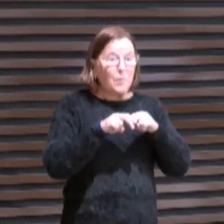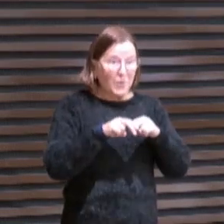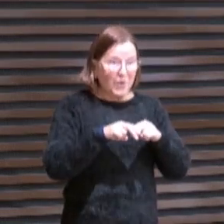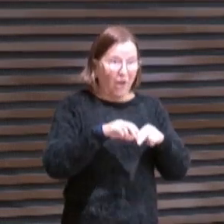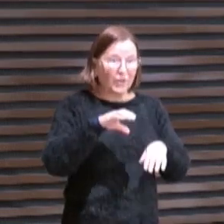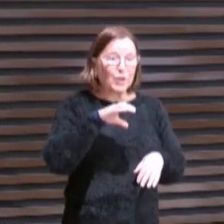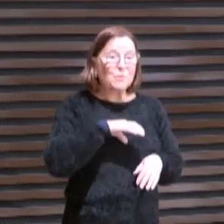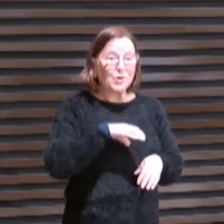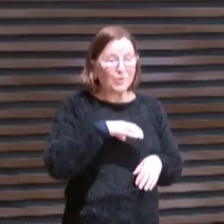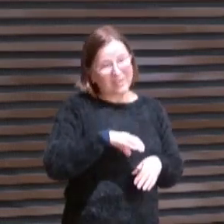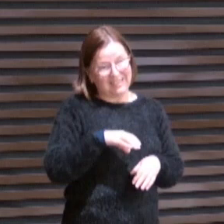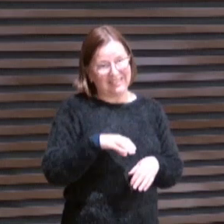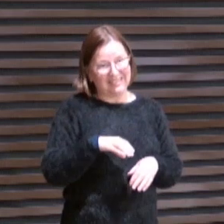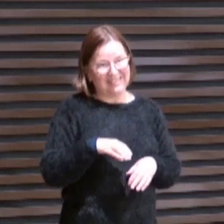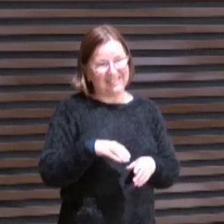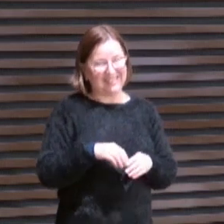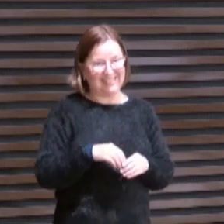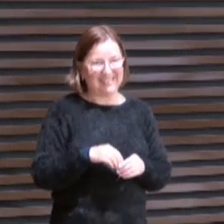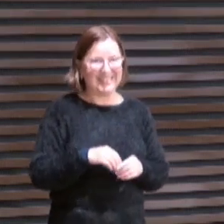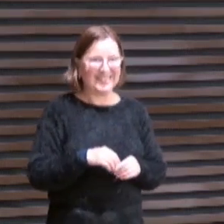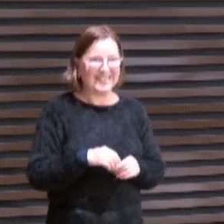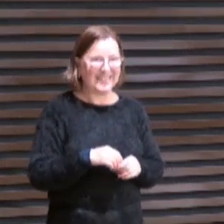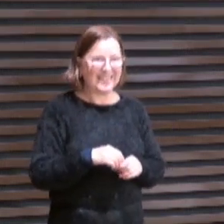palavra proparoxítona é